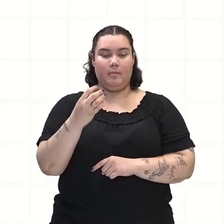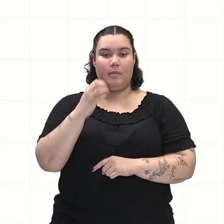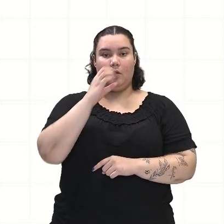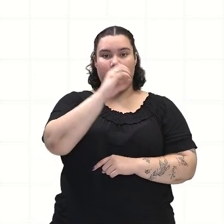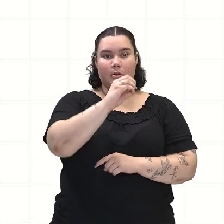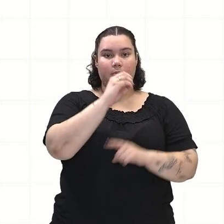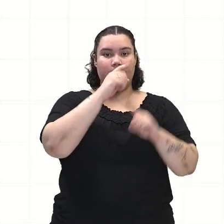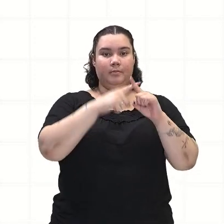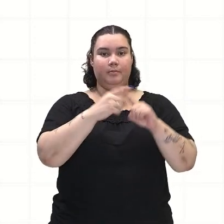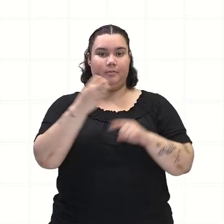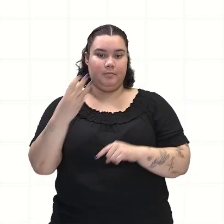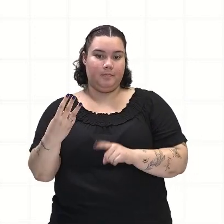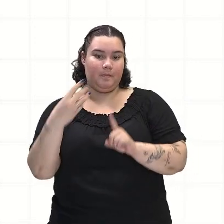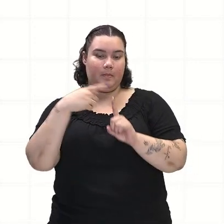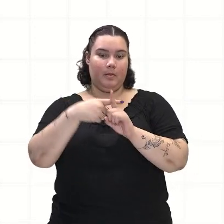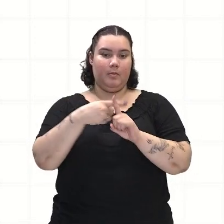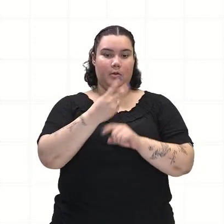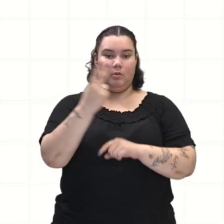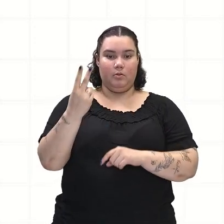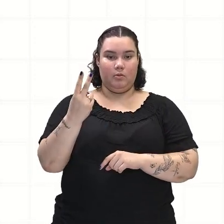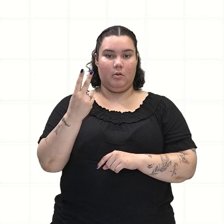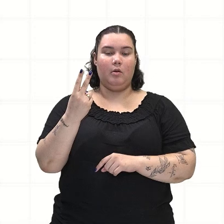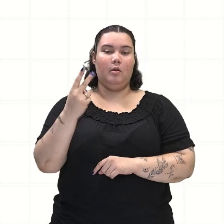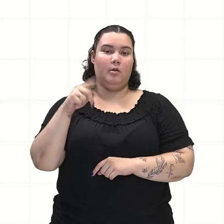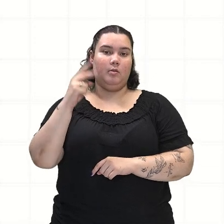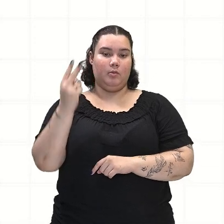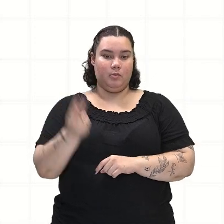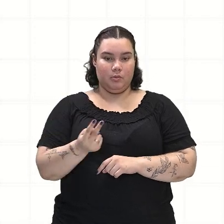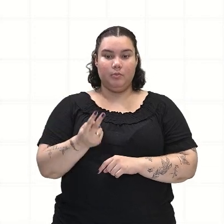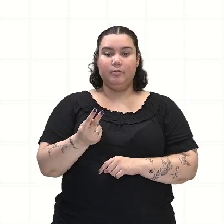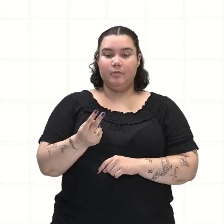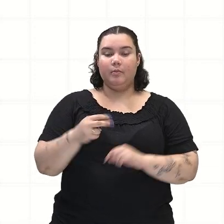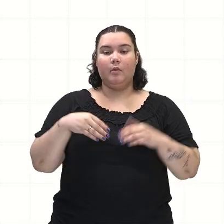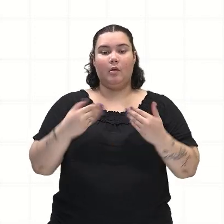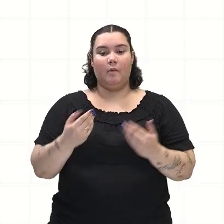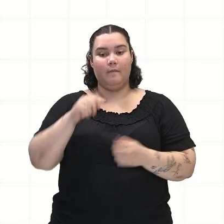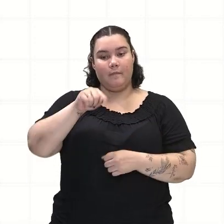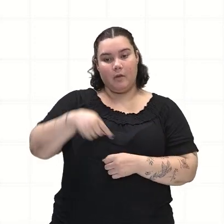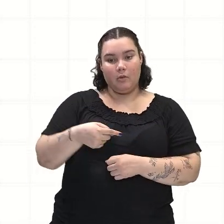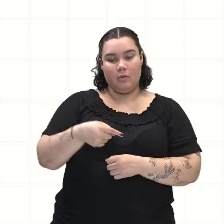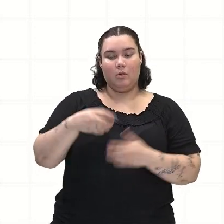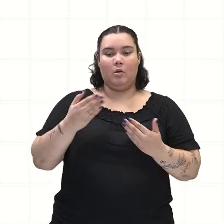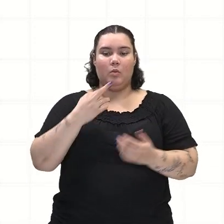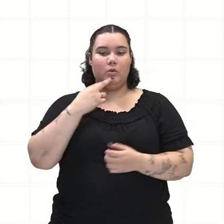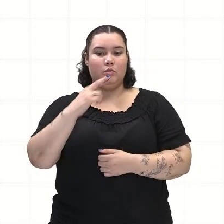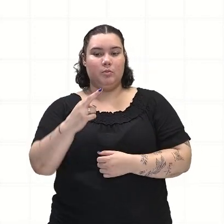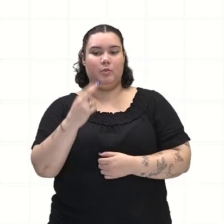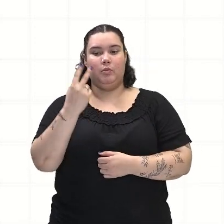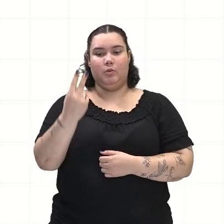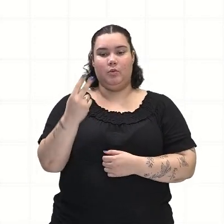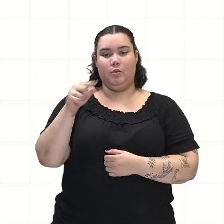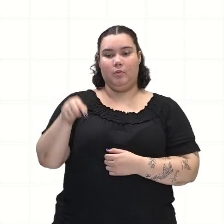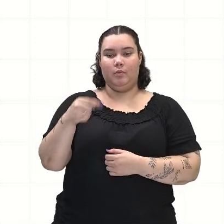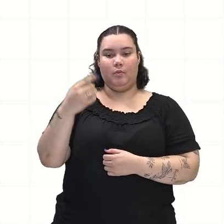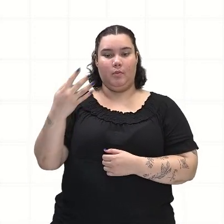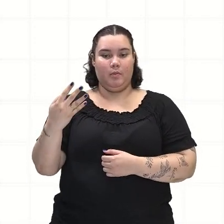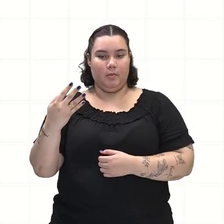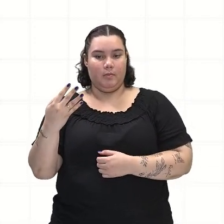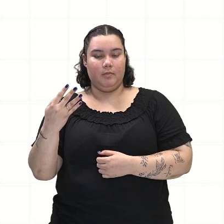3, 0. Mais 2, 2. Então, uma casa atrás da vírgula, então vai